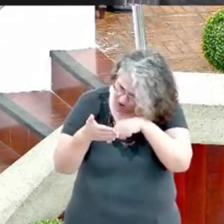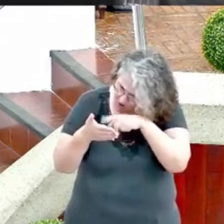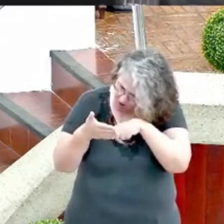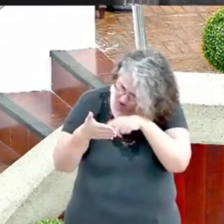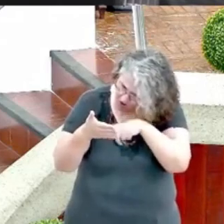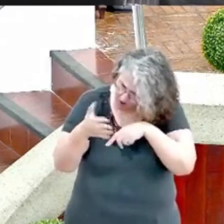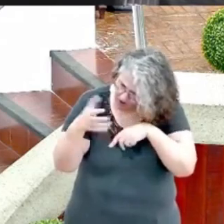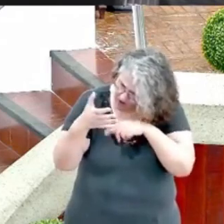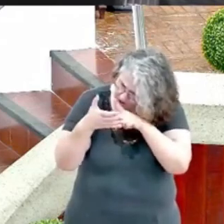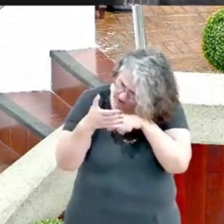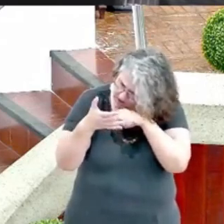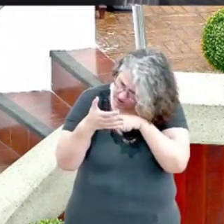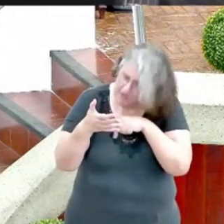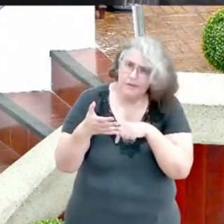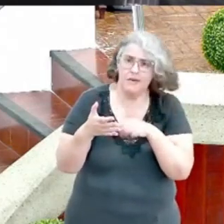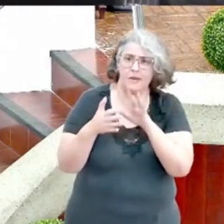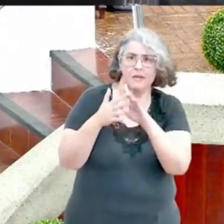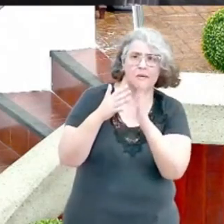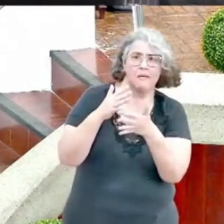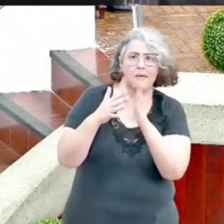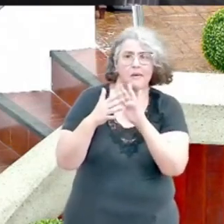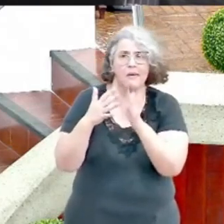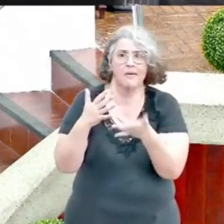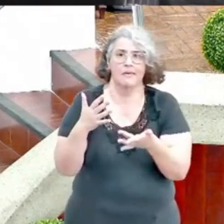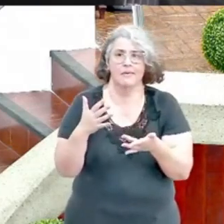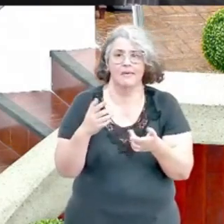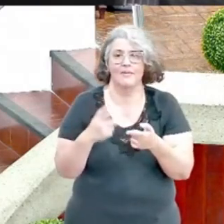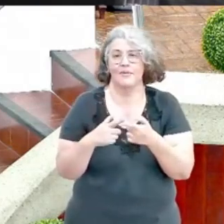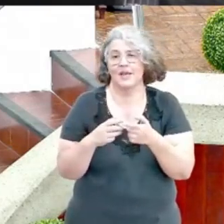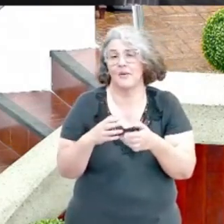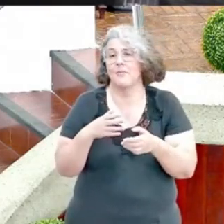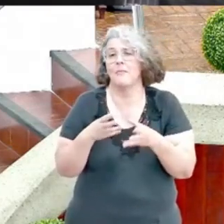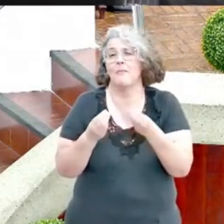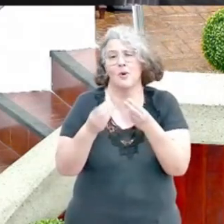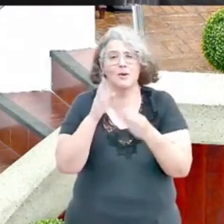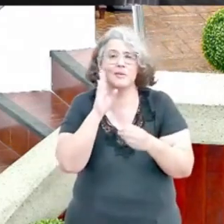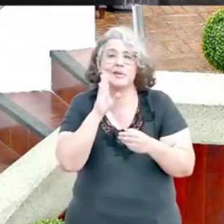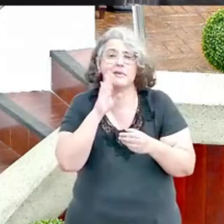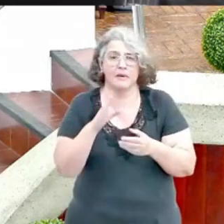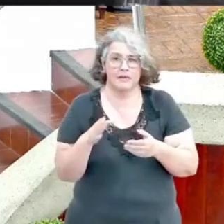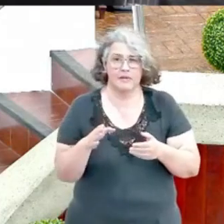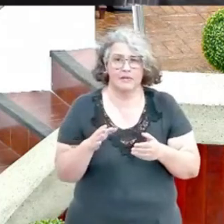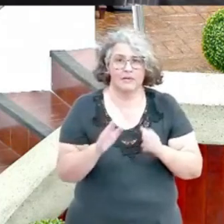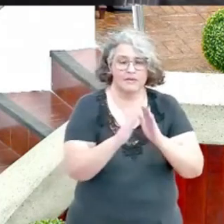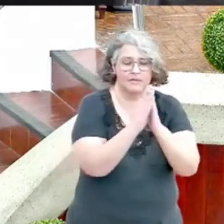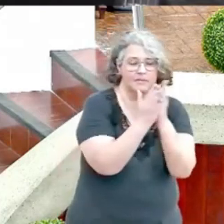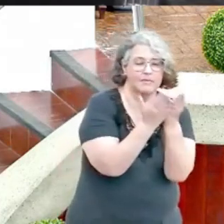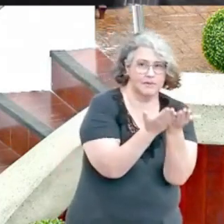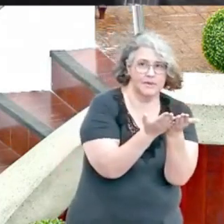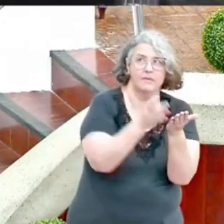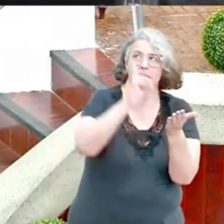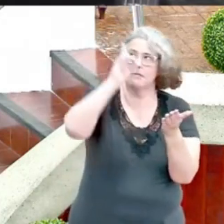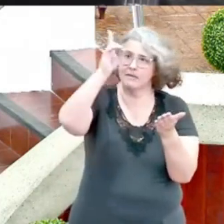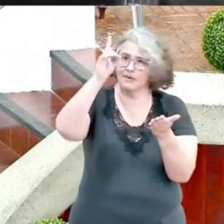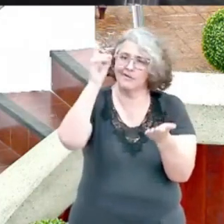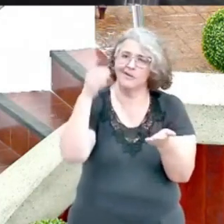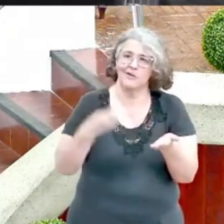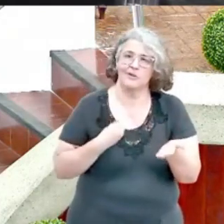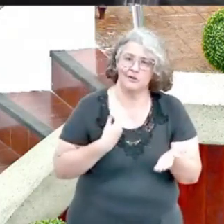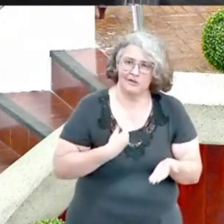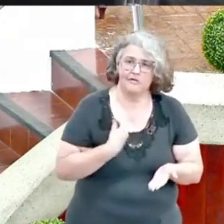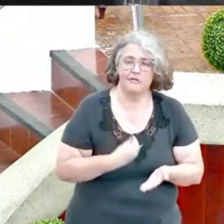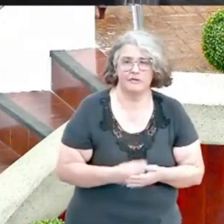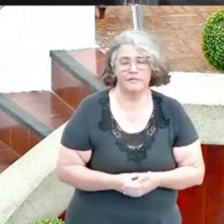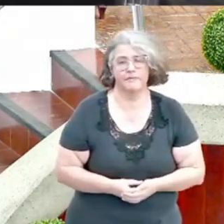qualquer, porque ela é muito mais interessante para você do que a palavra do Deus vivo. Talvez você